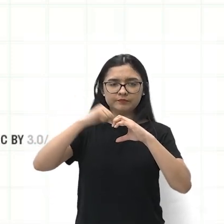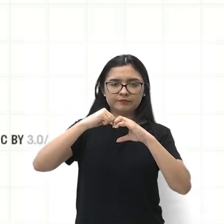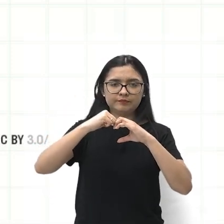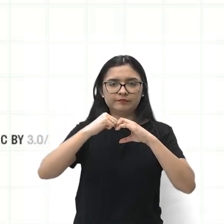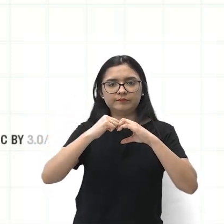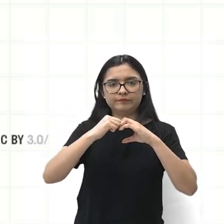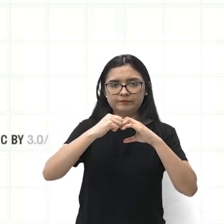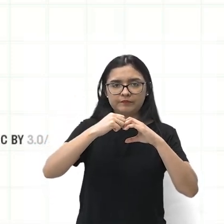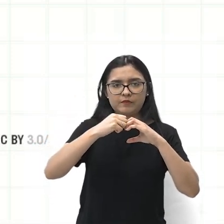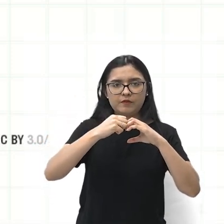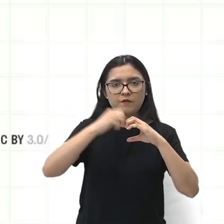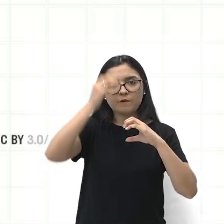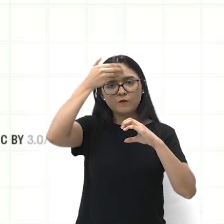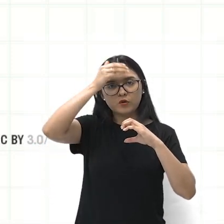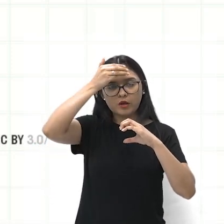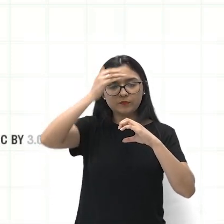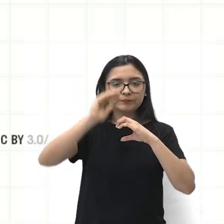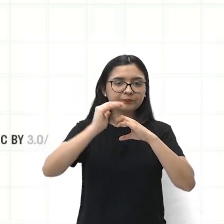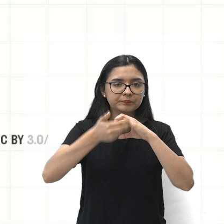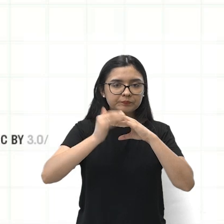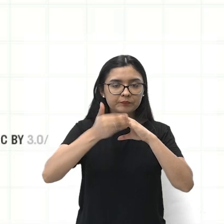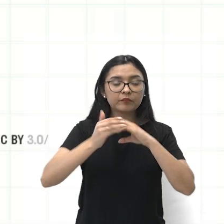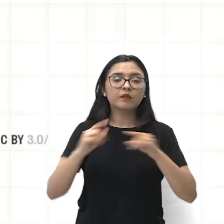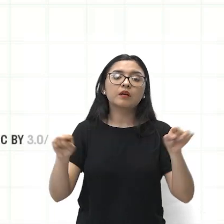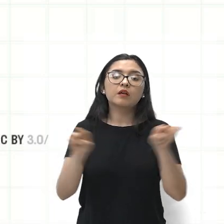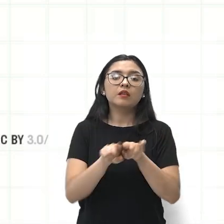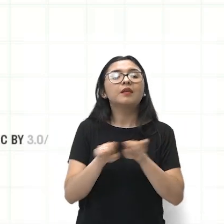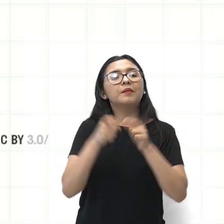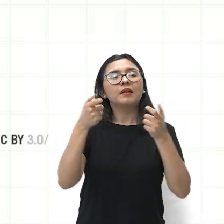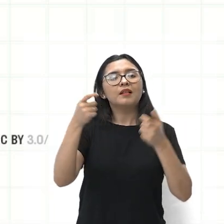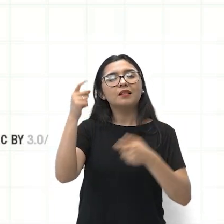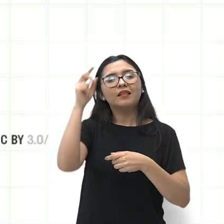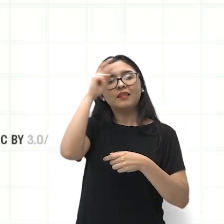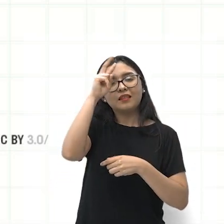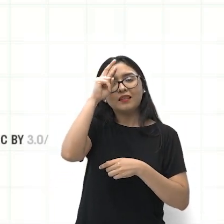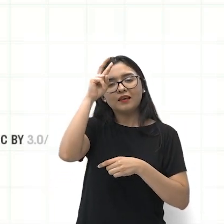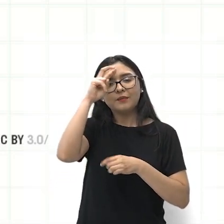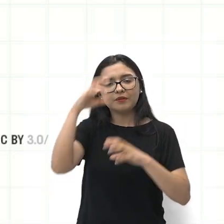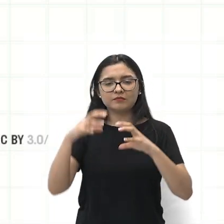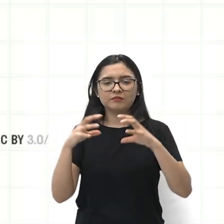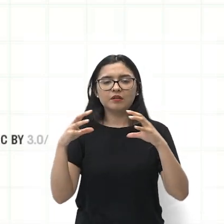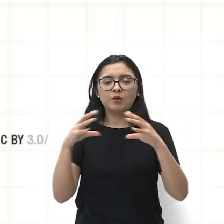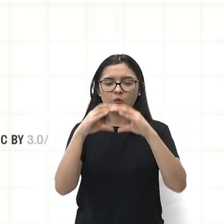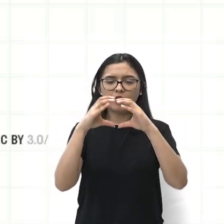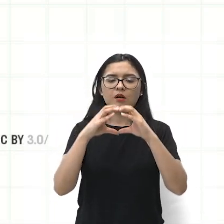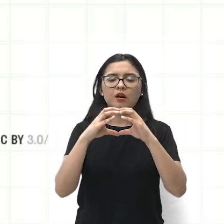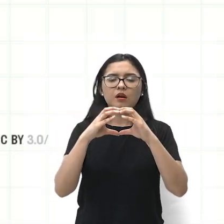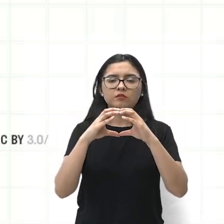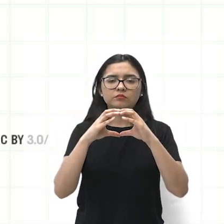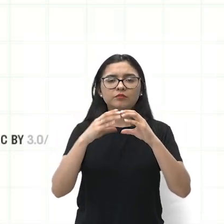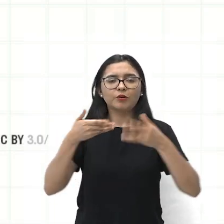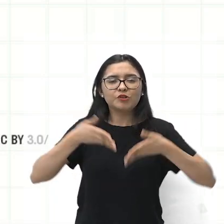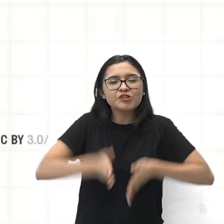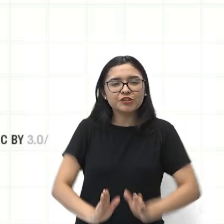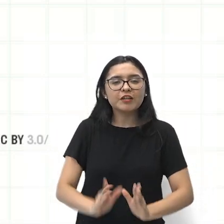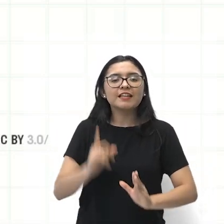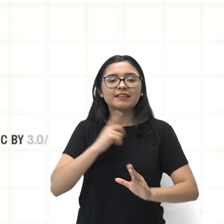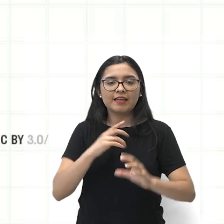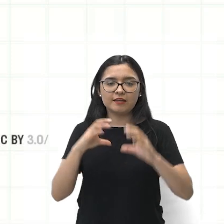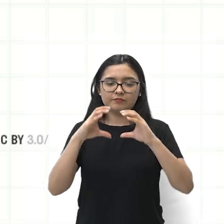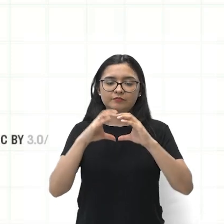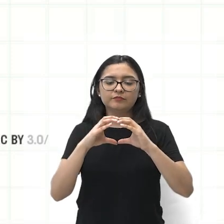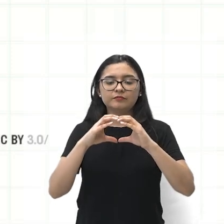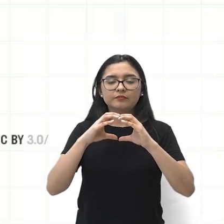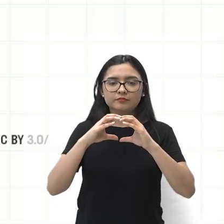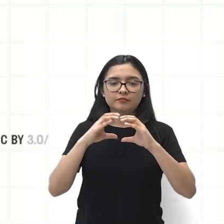localizado aqui, frontal. A professora não falou que no nosso crânio ele nasceu com 3